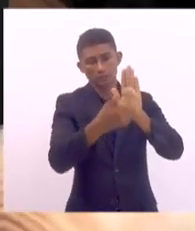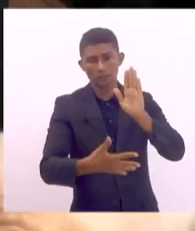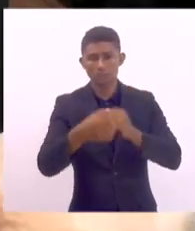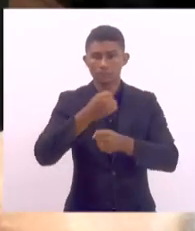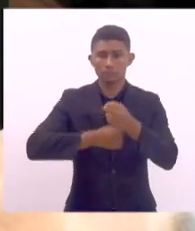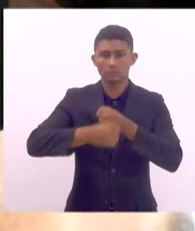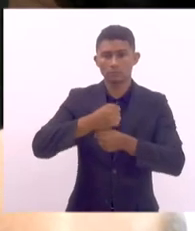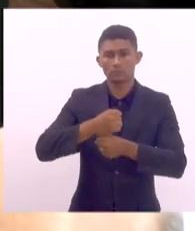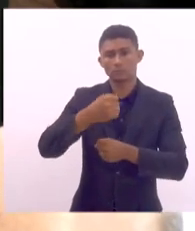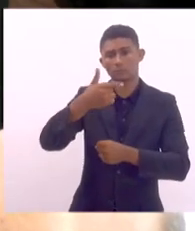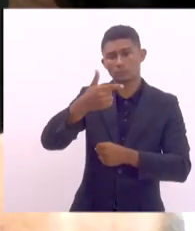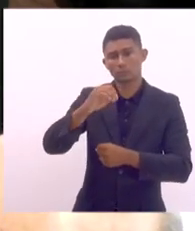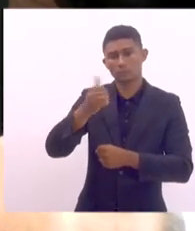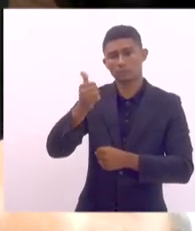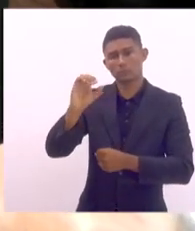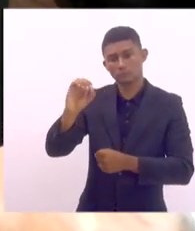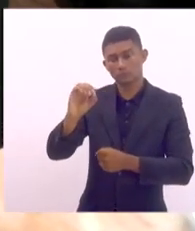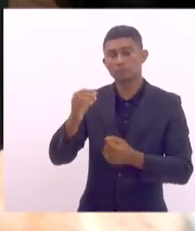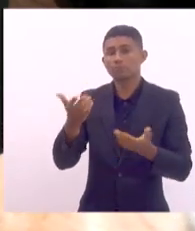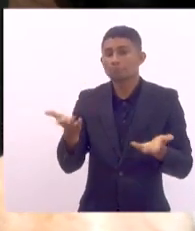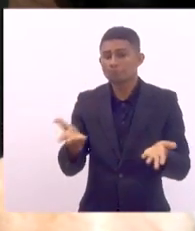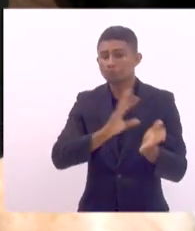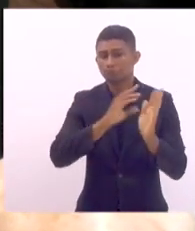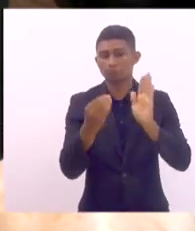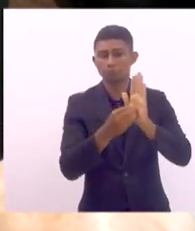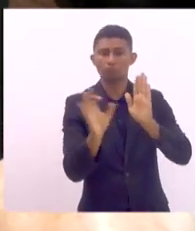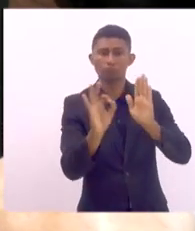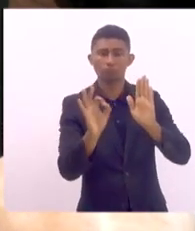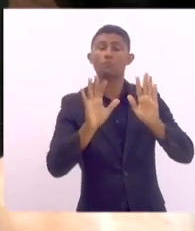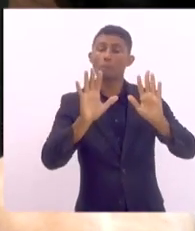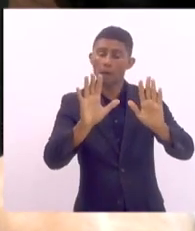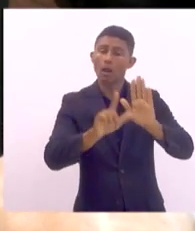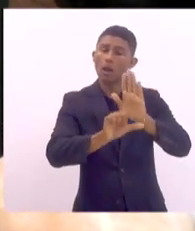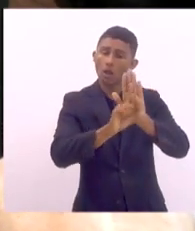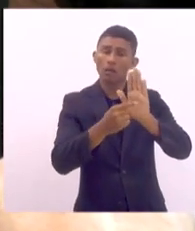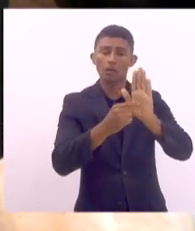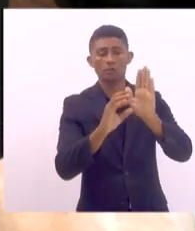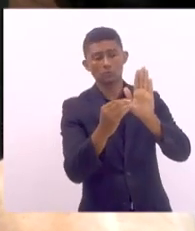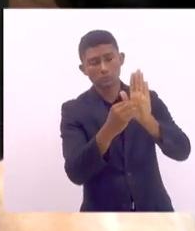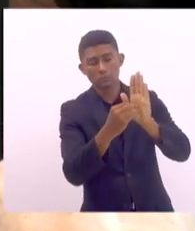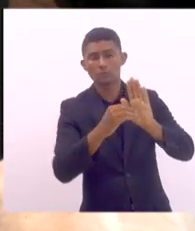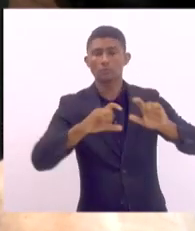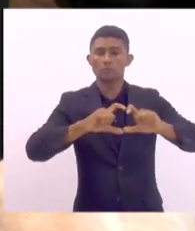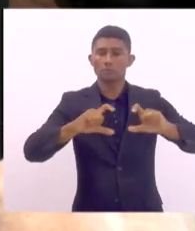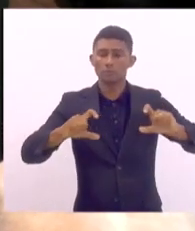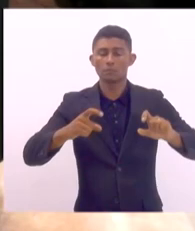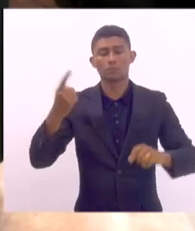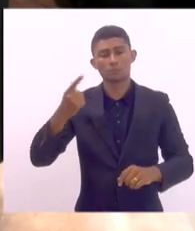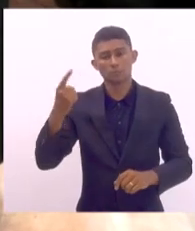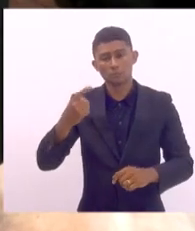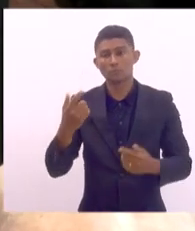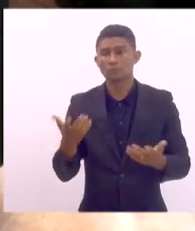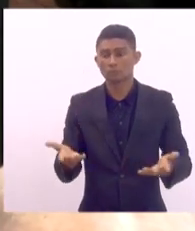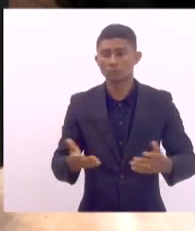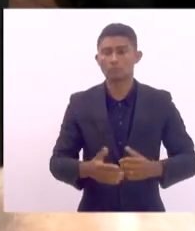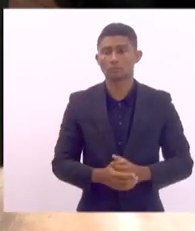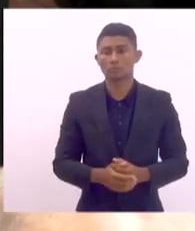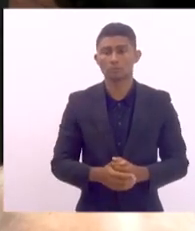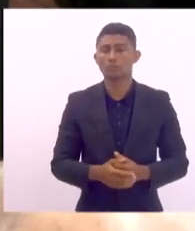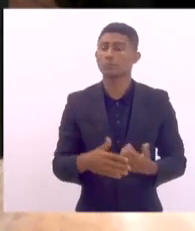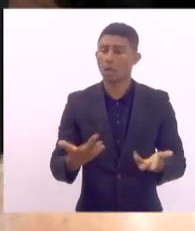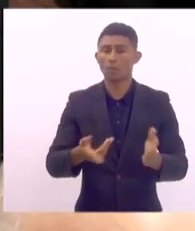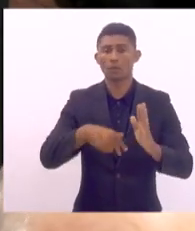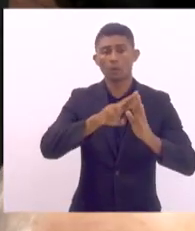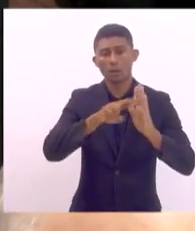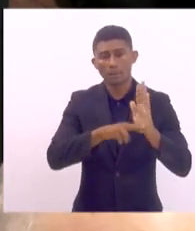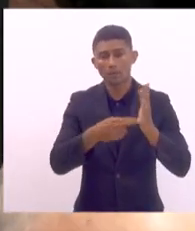2010, ele não listou esse dispositivo que eu estou propondo aqui. Mas a própria lei menciona, no parágrafo 1º, o seguinte, na forma do disposto em regulamento,